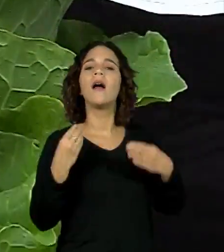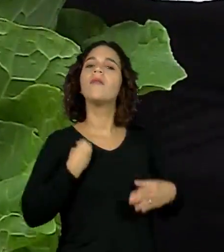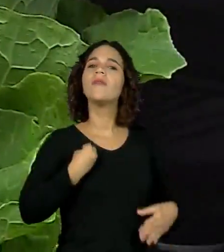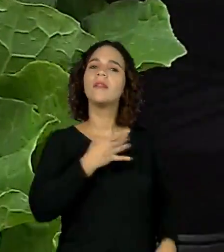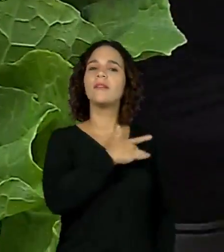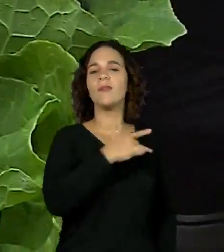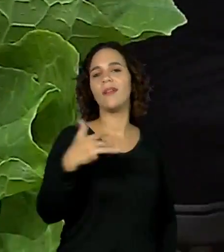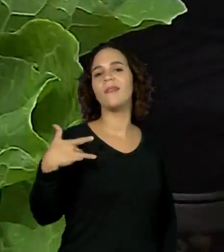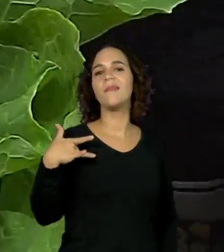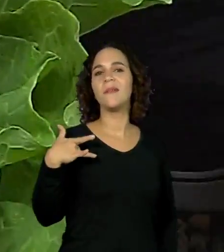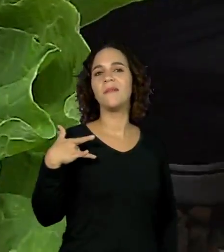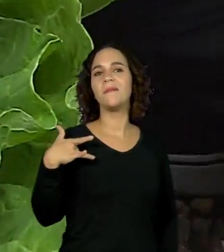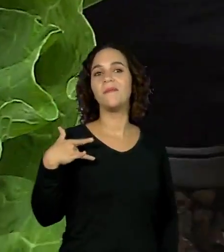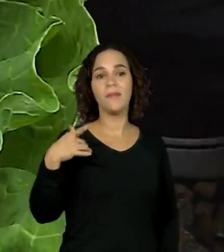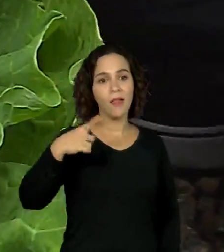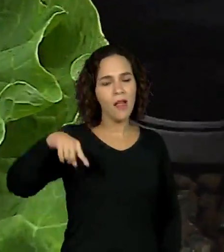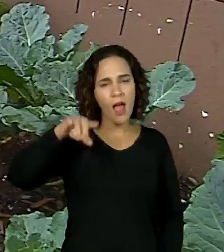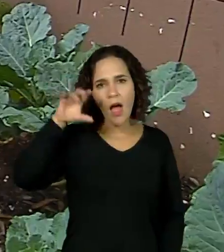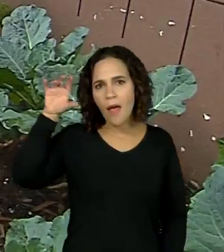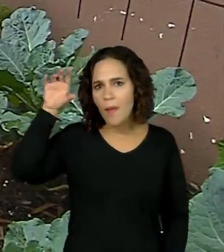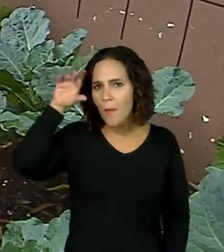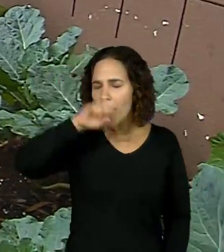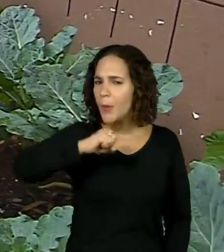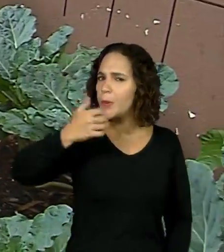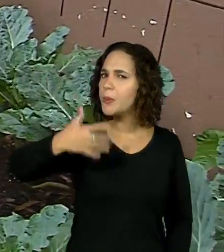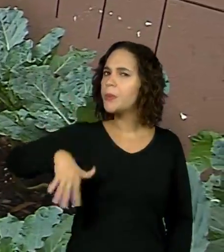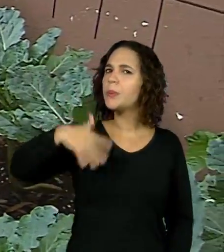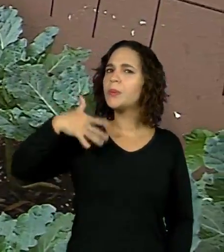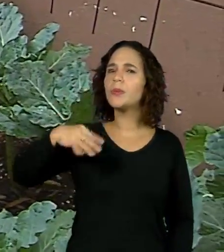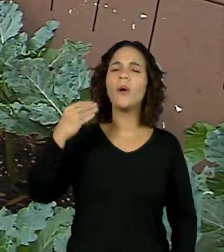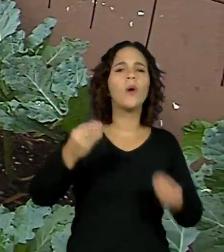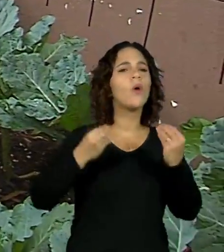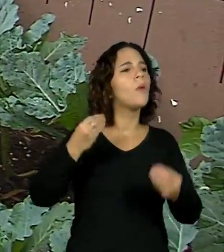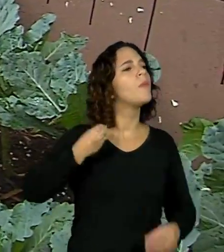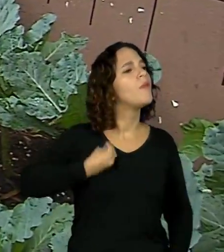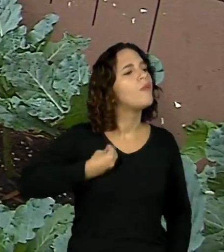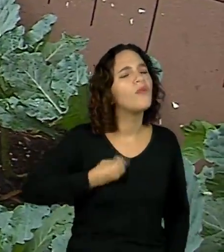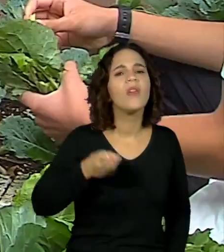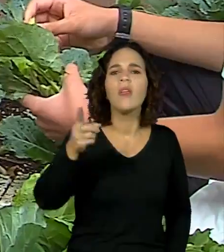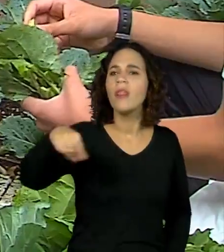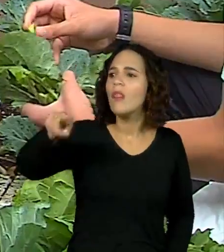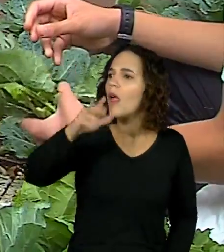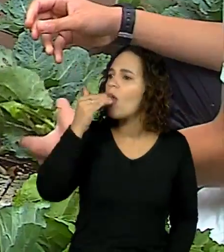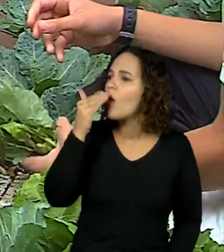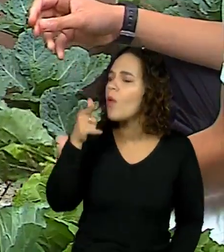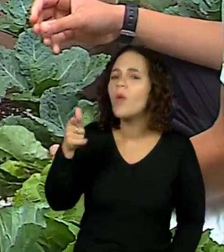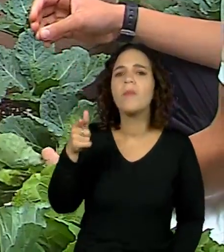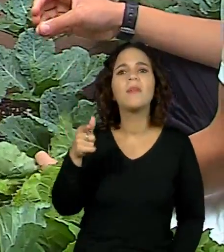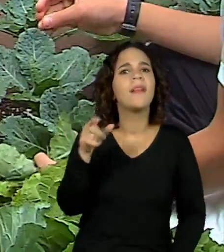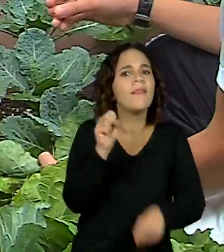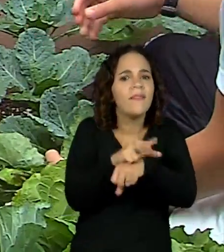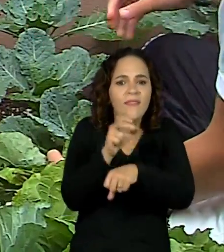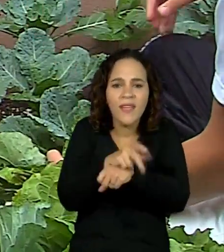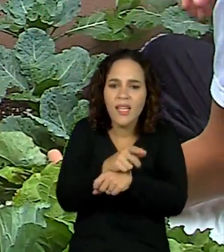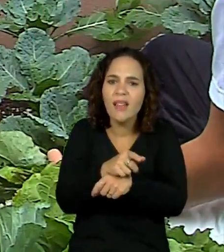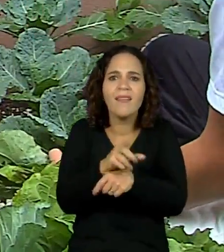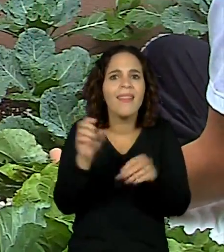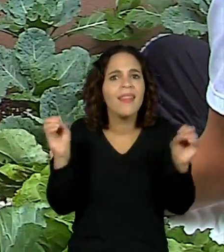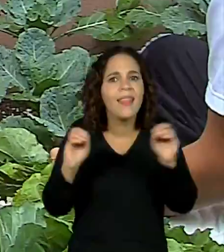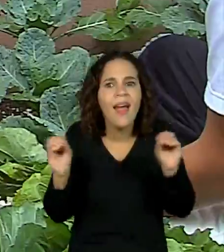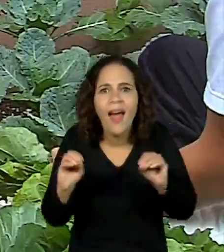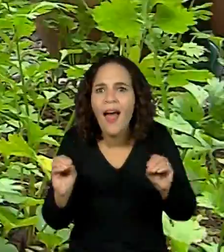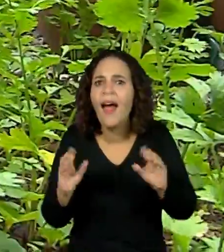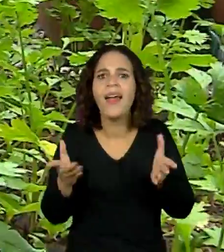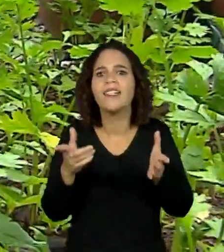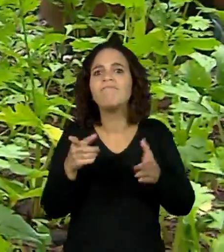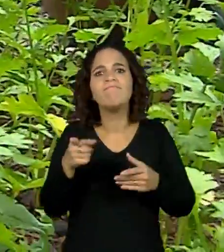saudável. A gente está aprendendo muito sobre como viver utilizando esses alimentos sem agrotóxicos e sem